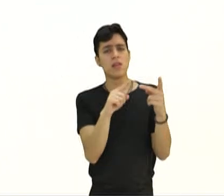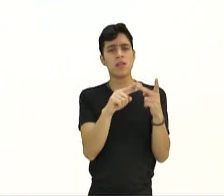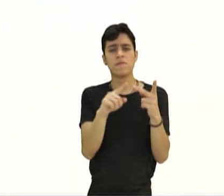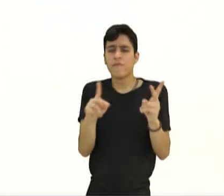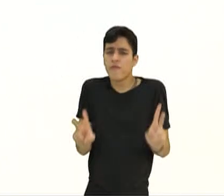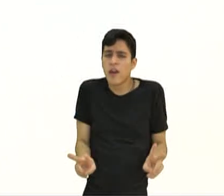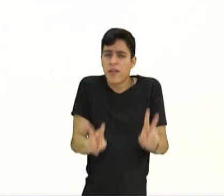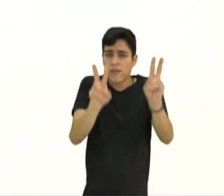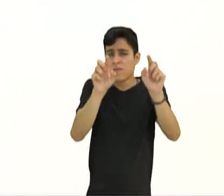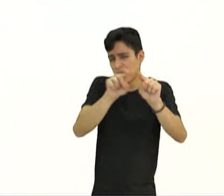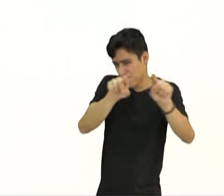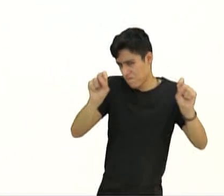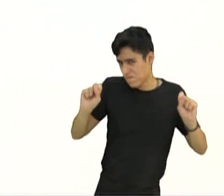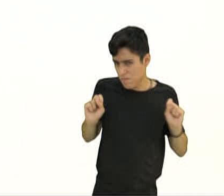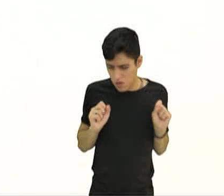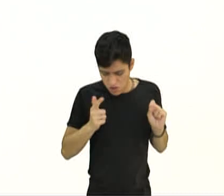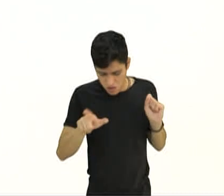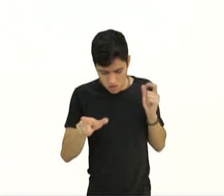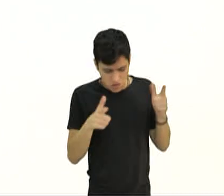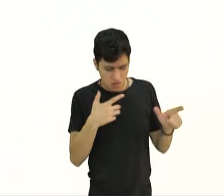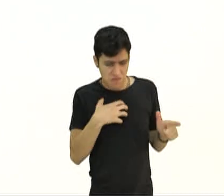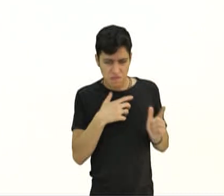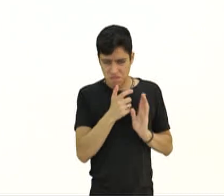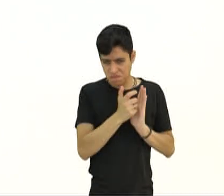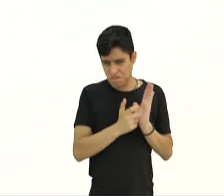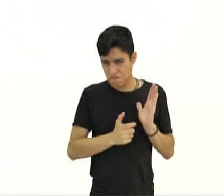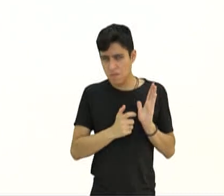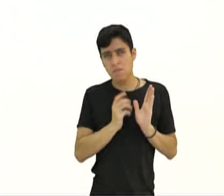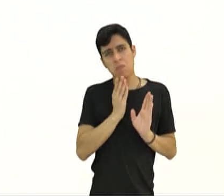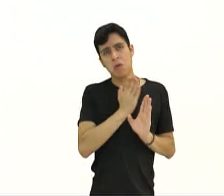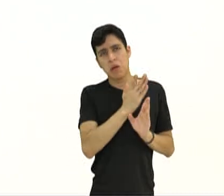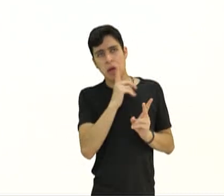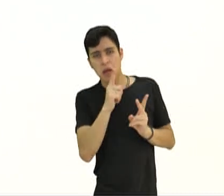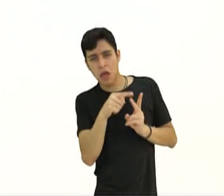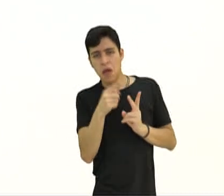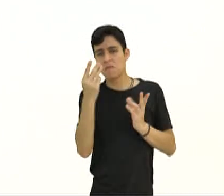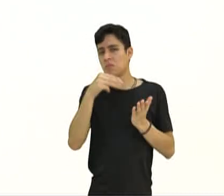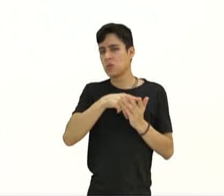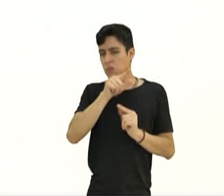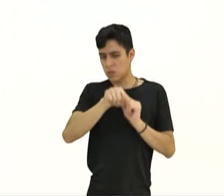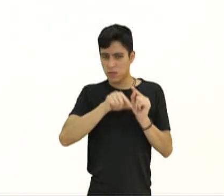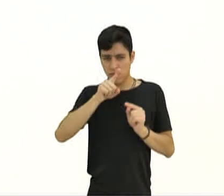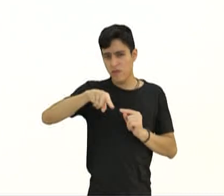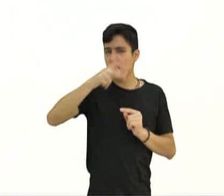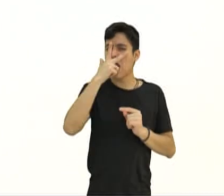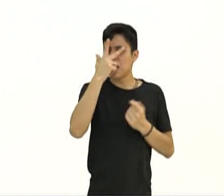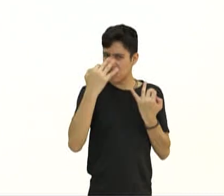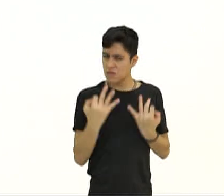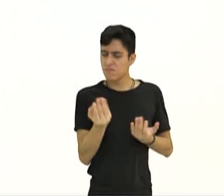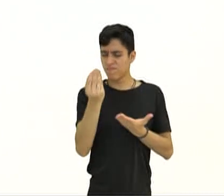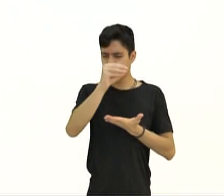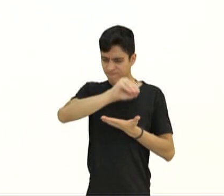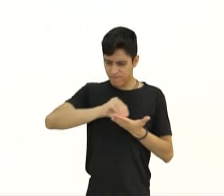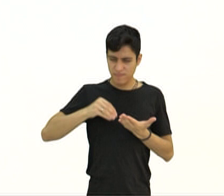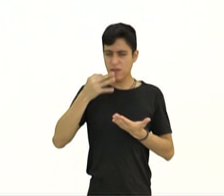Você pode utilizar outros argumentos, de exemplificação, de causa, de consequência e outros que julgar necessário.